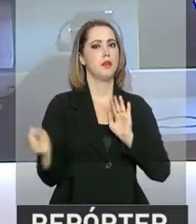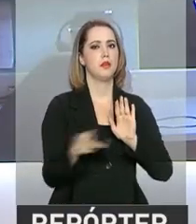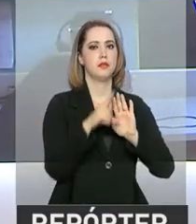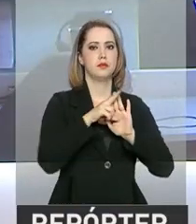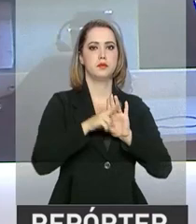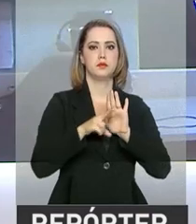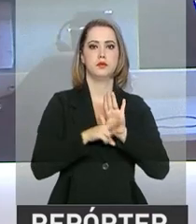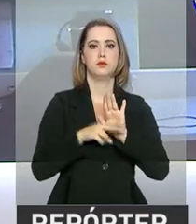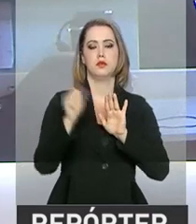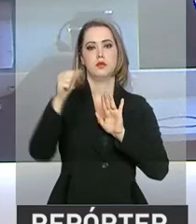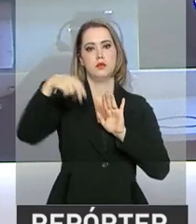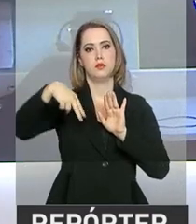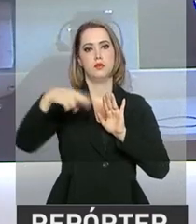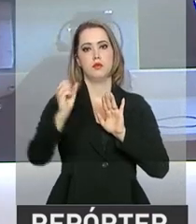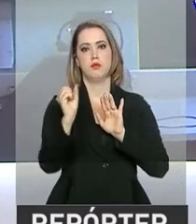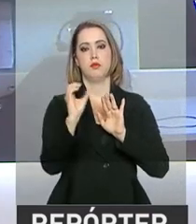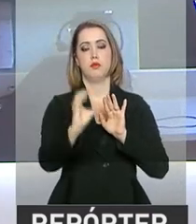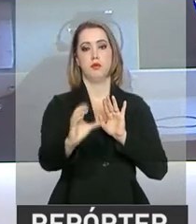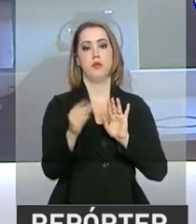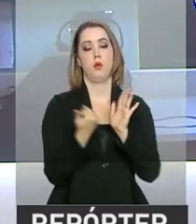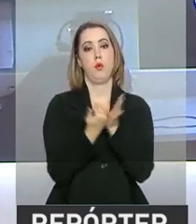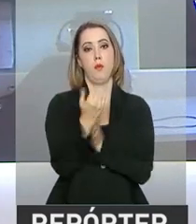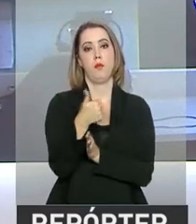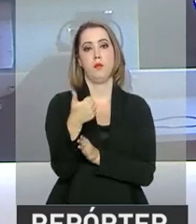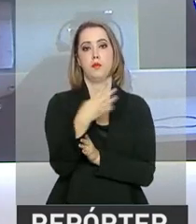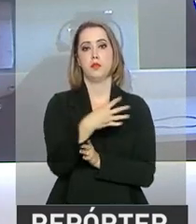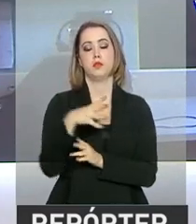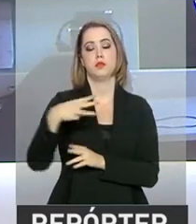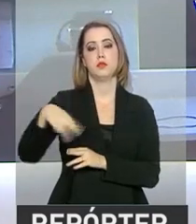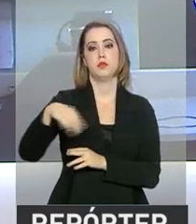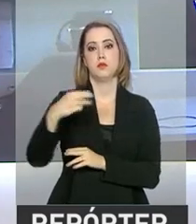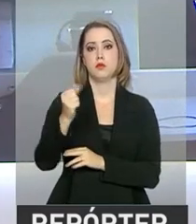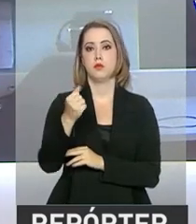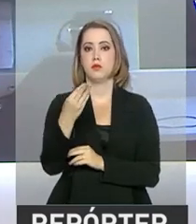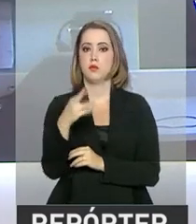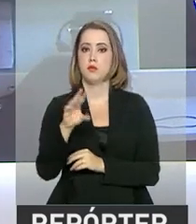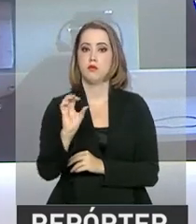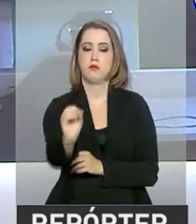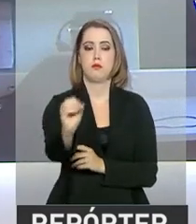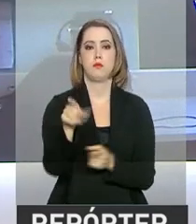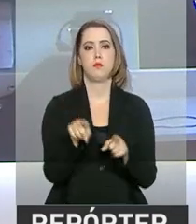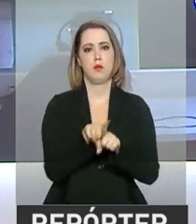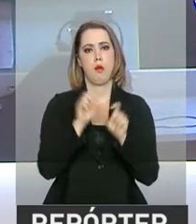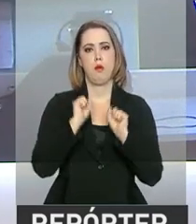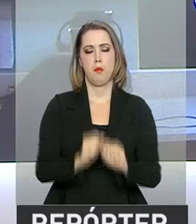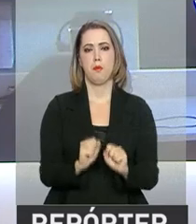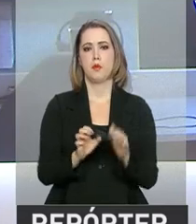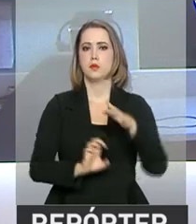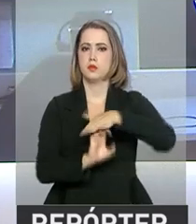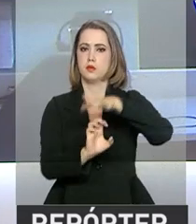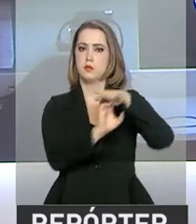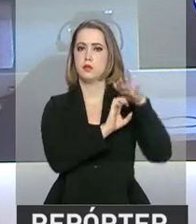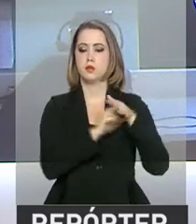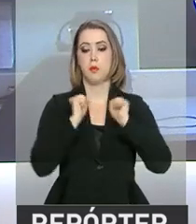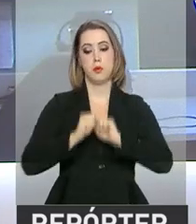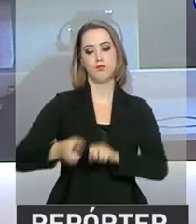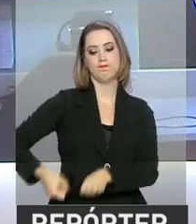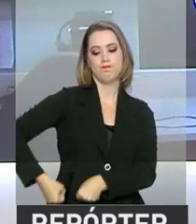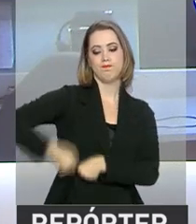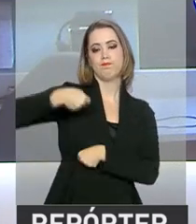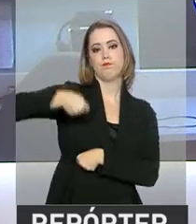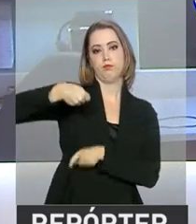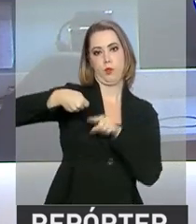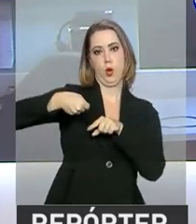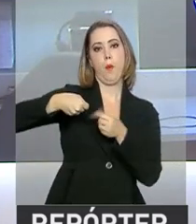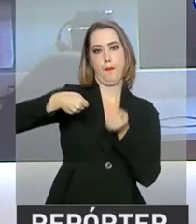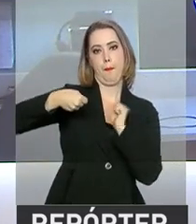Aviação Civil começam a valer em 14 de março. Entre as mudanças está a permissão para que as empresas passem a cobrar pelas bagagens